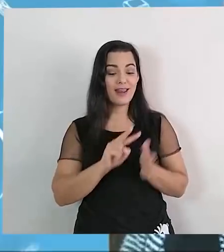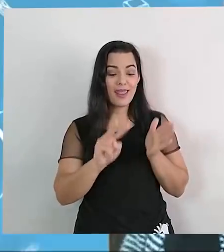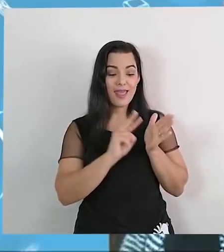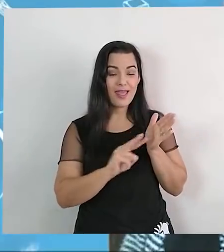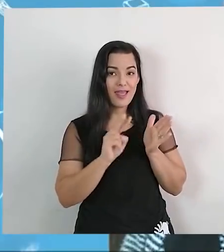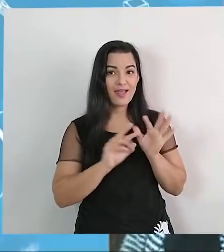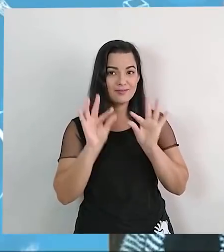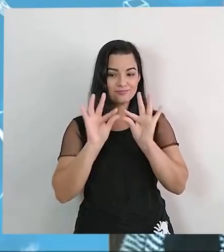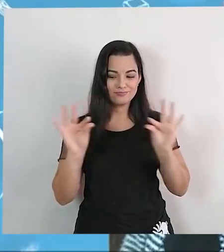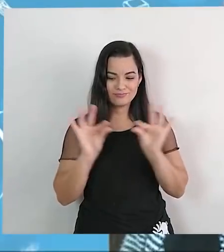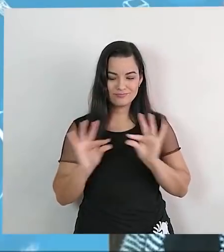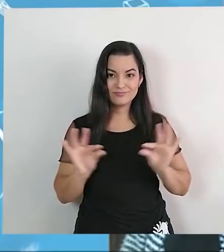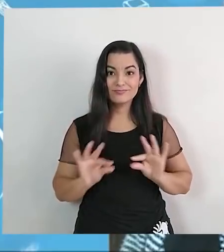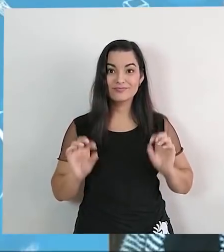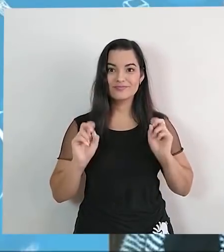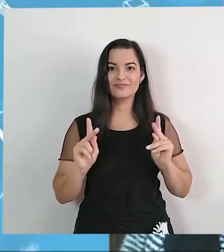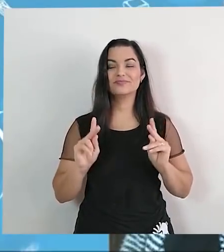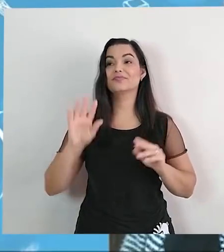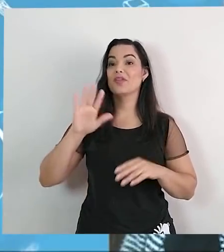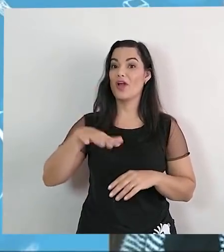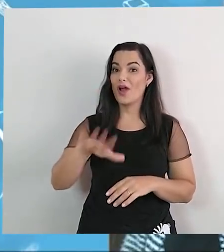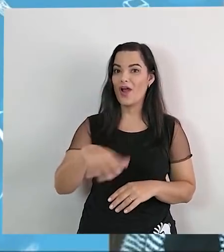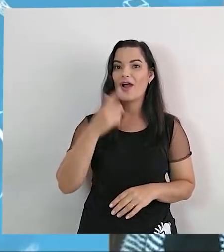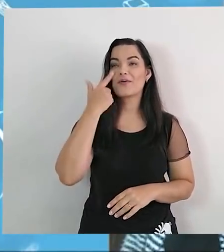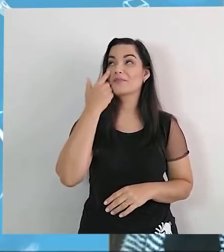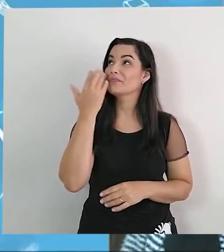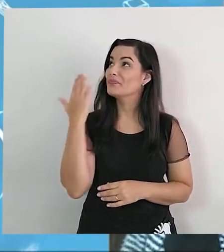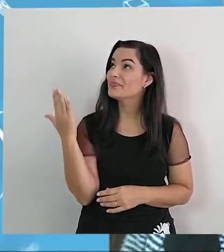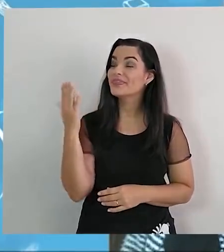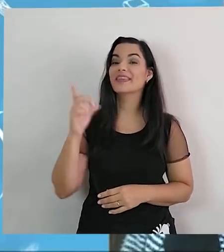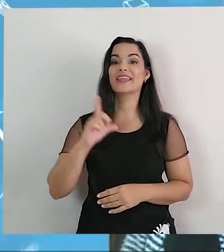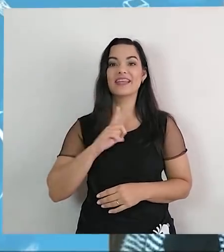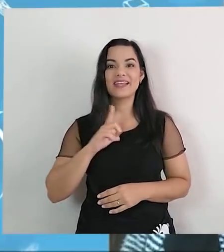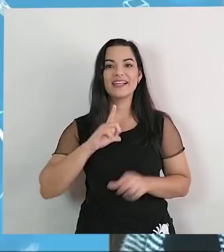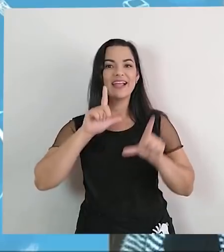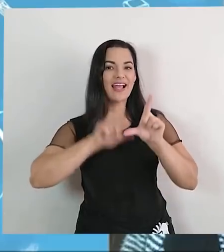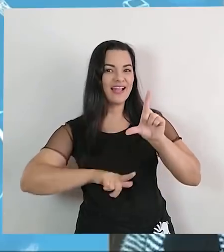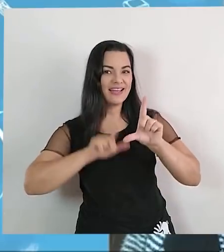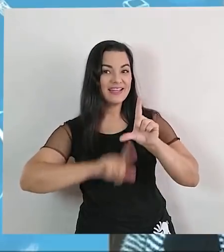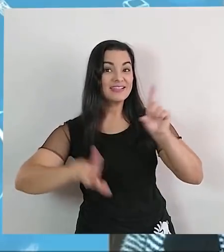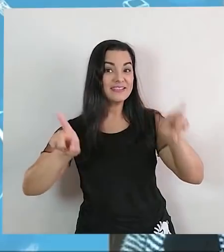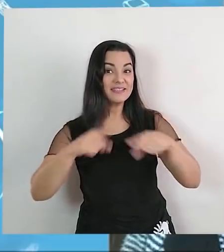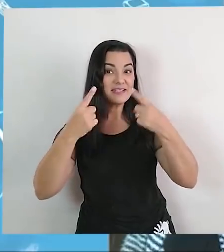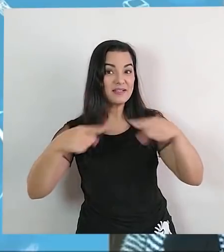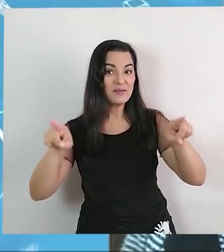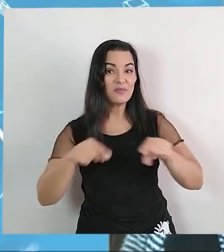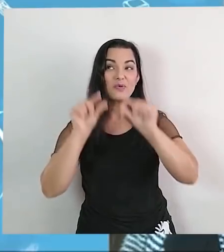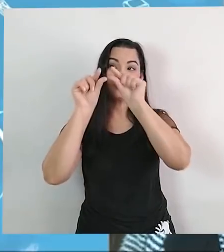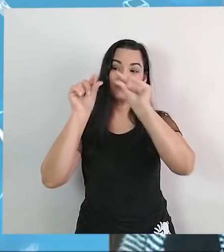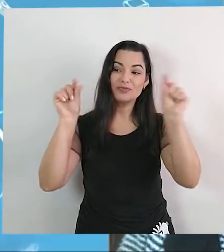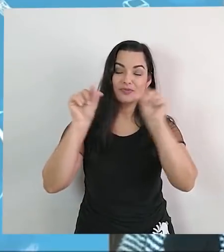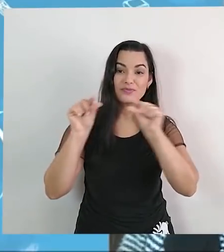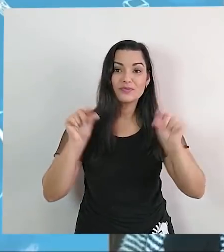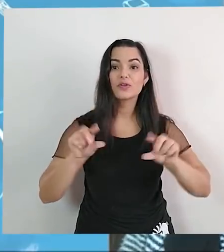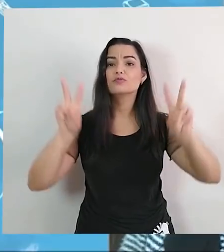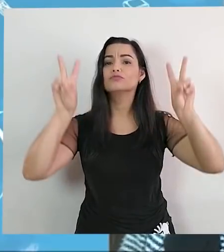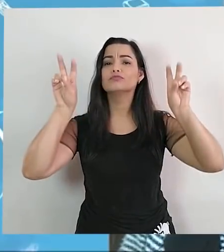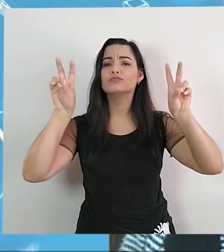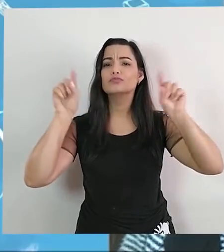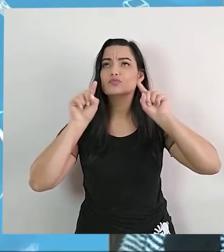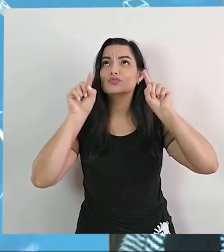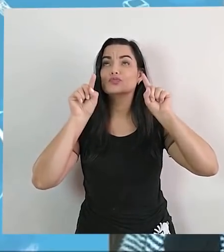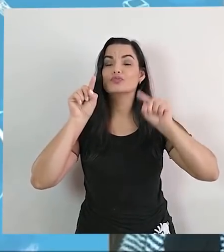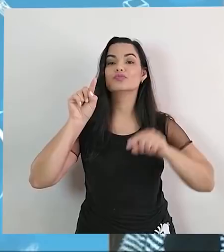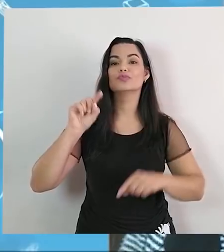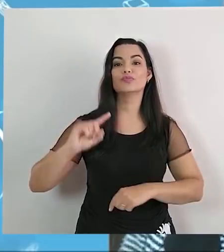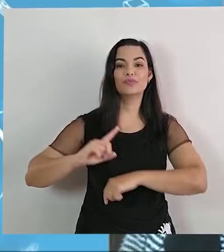tela. Crianças, na tela está aparecendo a letra da música da brincadeira que o professor Eduardo vai ensinar. O